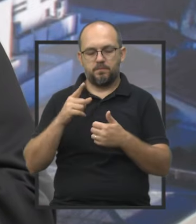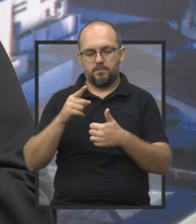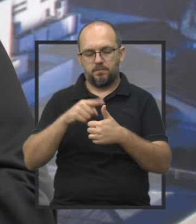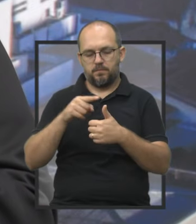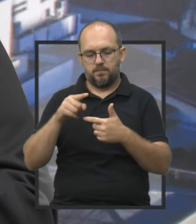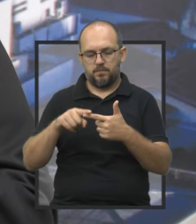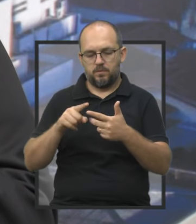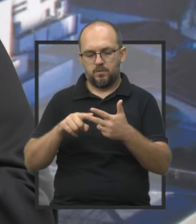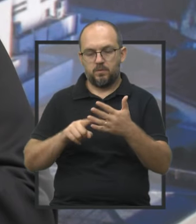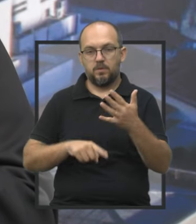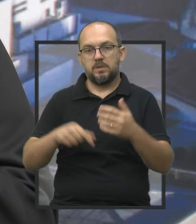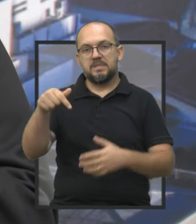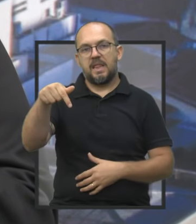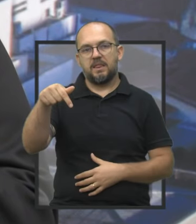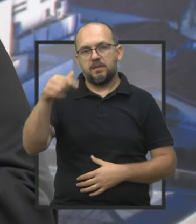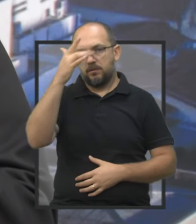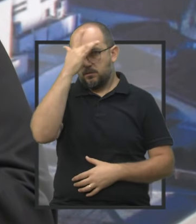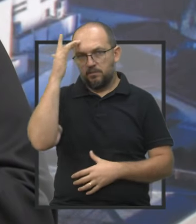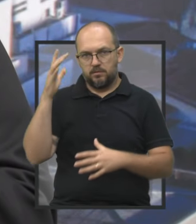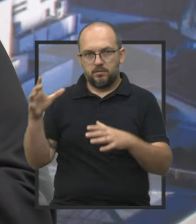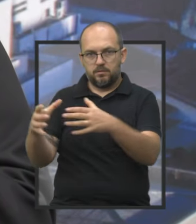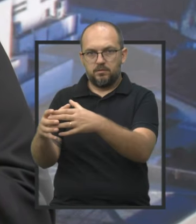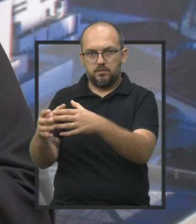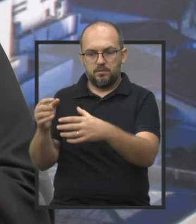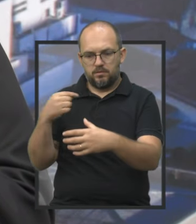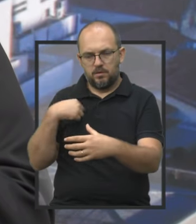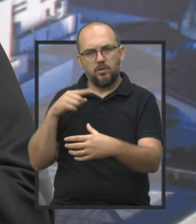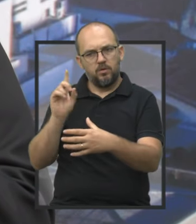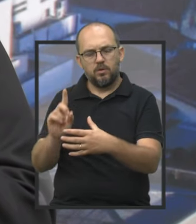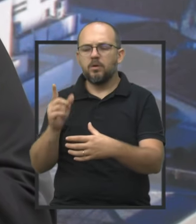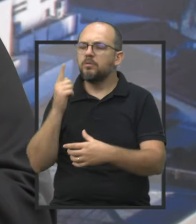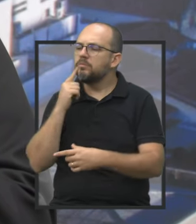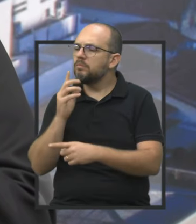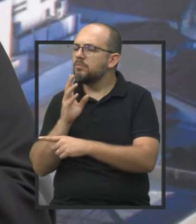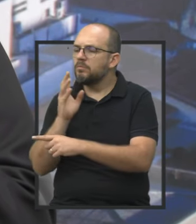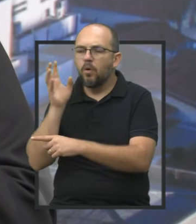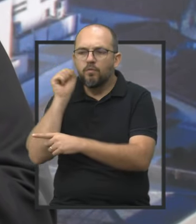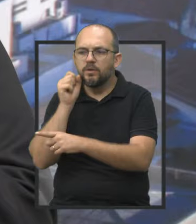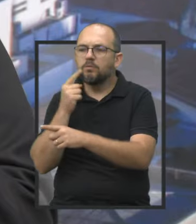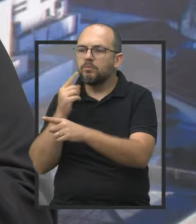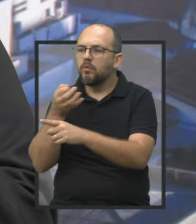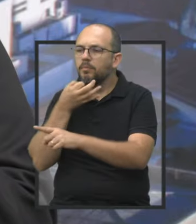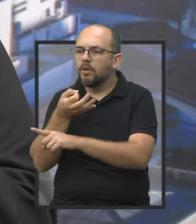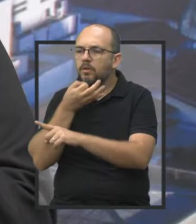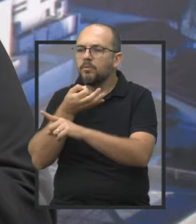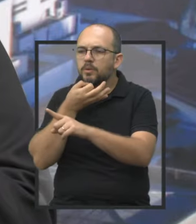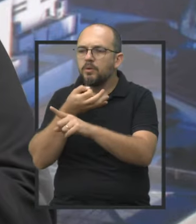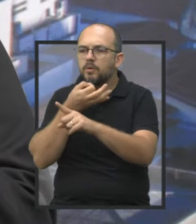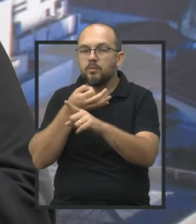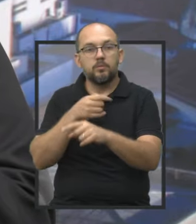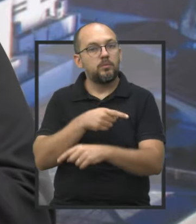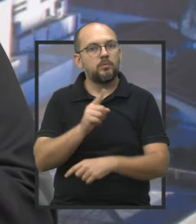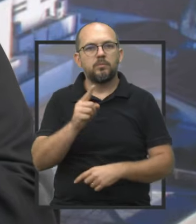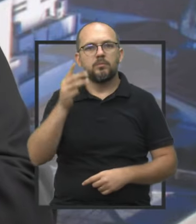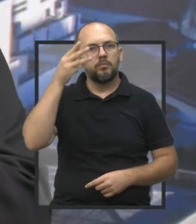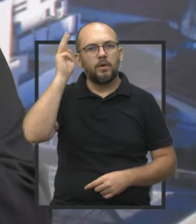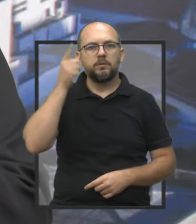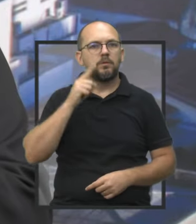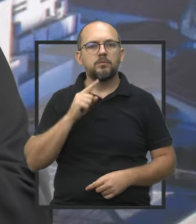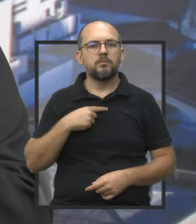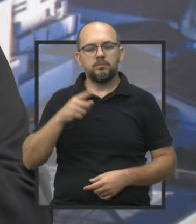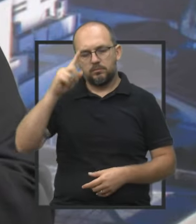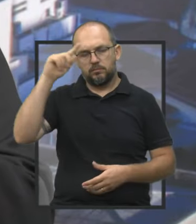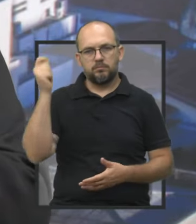paralelo, de 7 membros. E aí eu tenho o dever legal de ouvir o colegiado. Então ele adotou algumas ações que